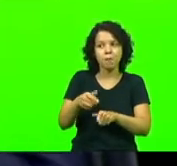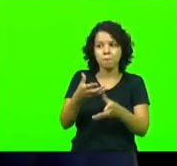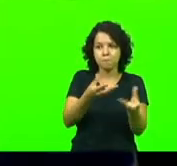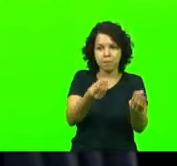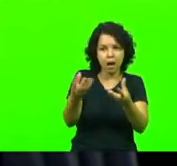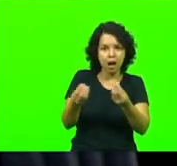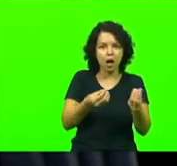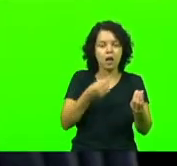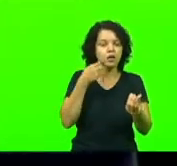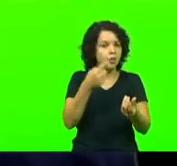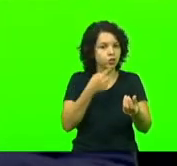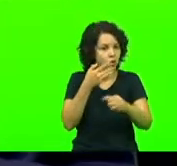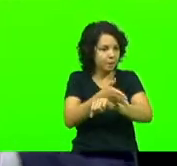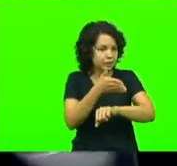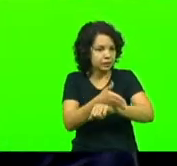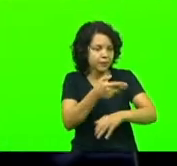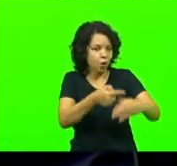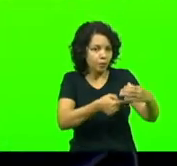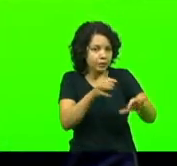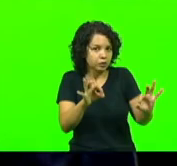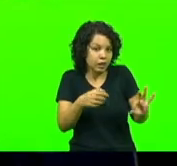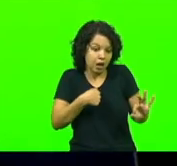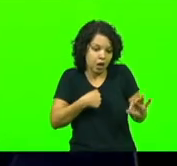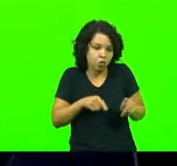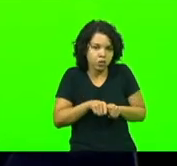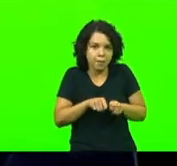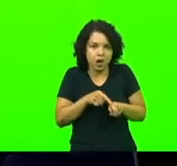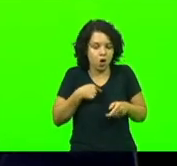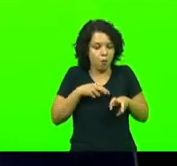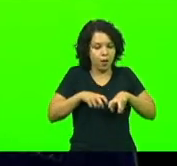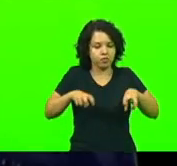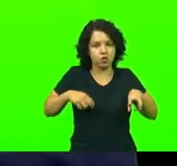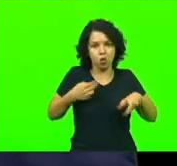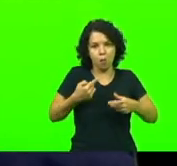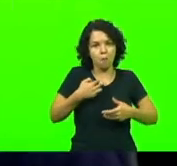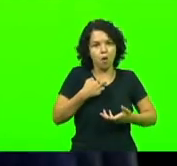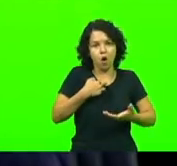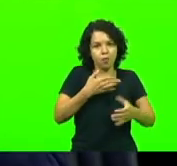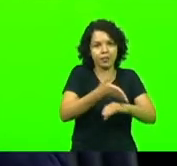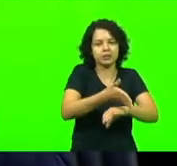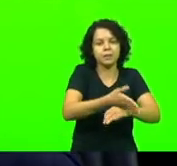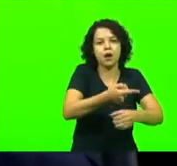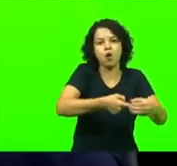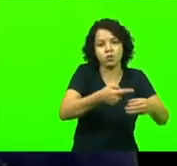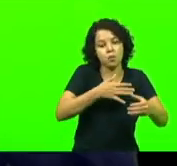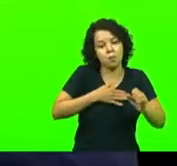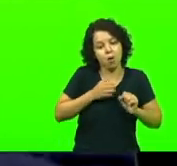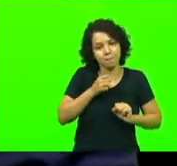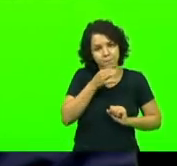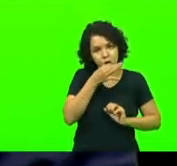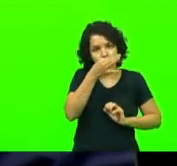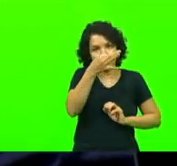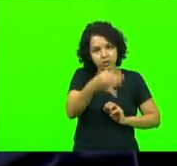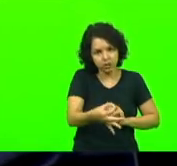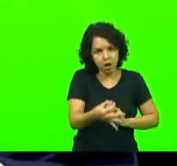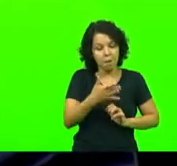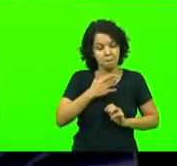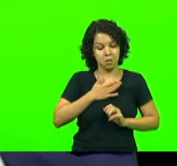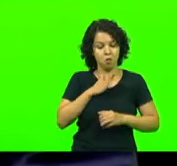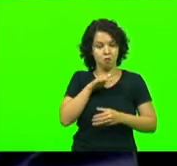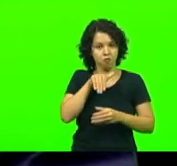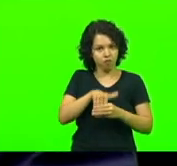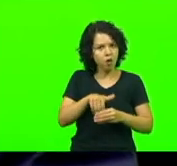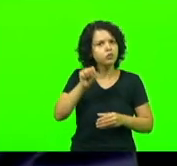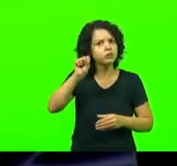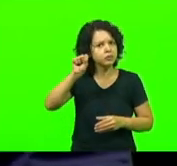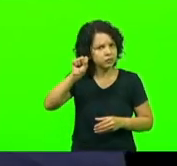não participam de comissão, como eu, por ser da mesa, não posso participar de comissão, a dar a minha opinião. Então, o meu voto vai sim